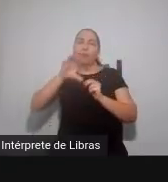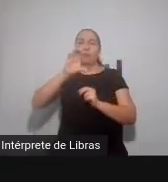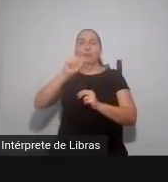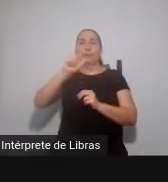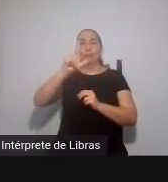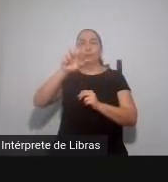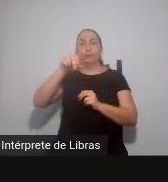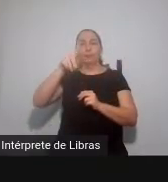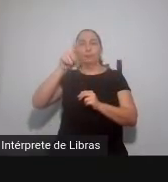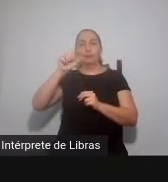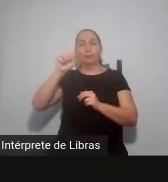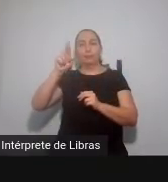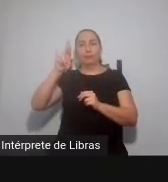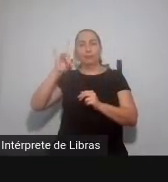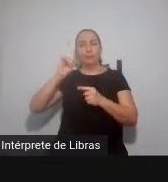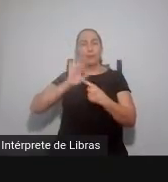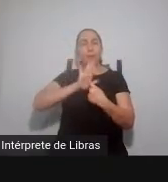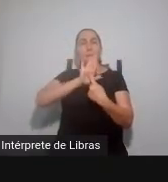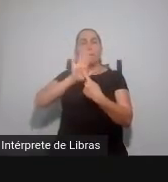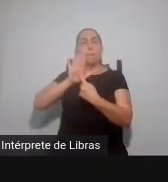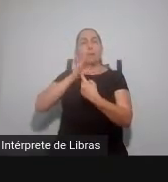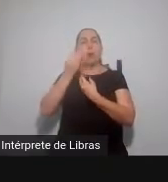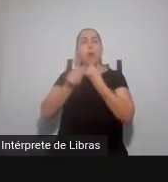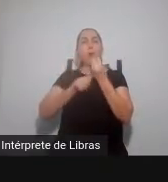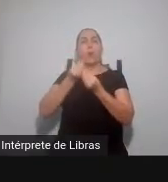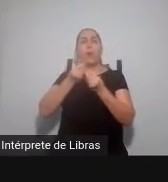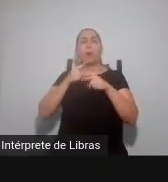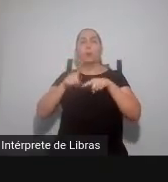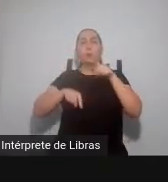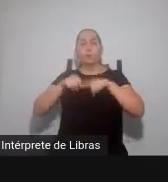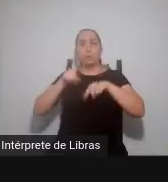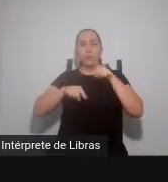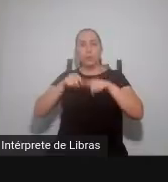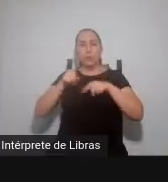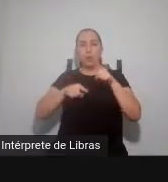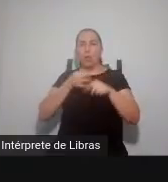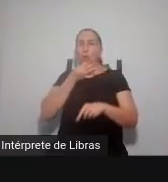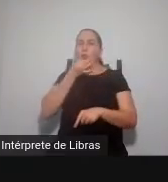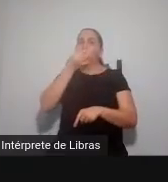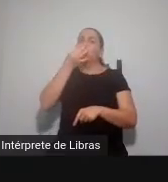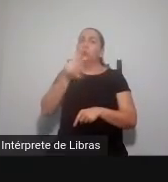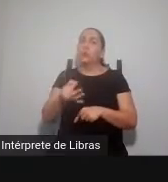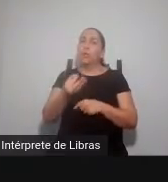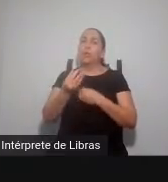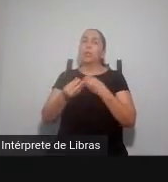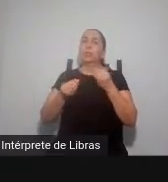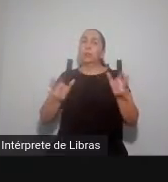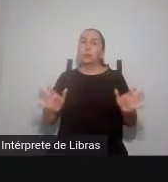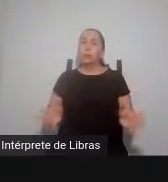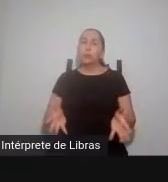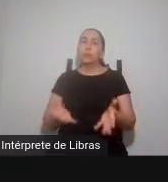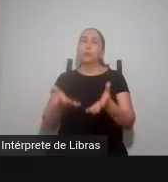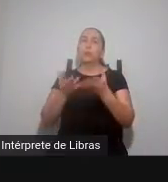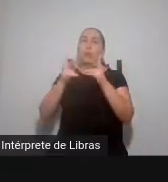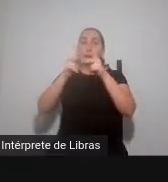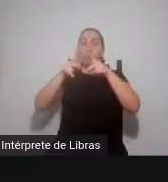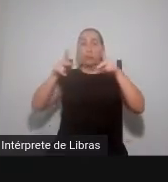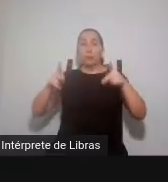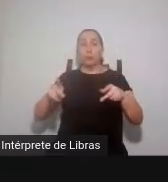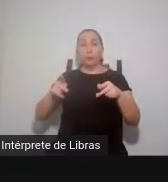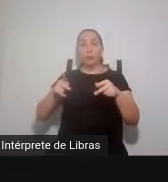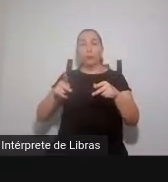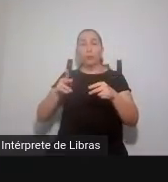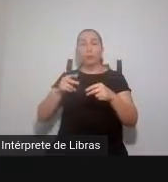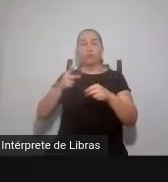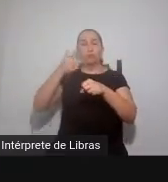Indicamos os materiais, sugerimos o processo. A professora também mandou em vídeo ela construindo o calendário